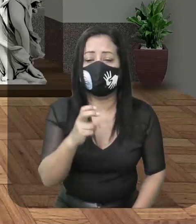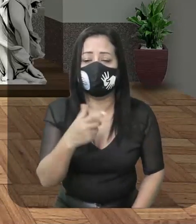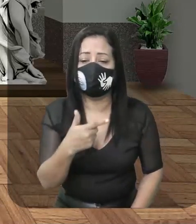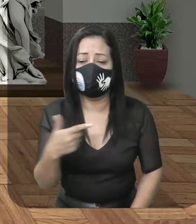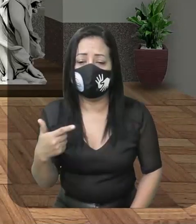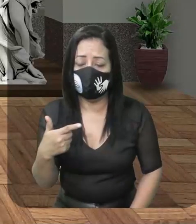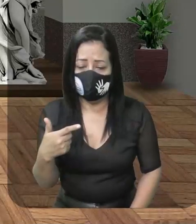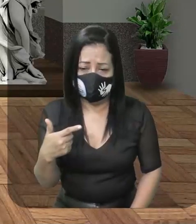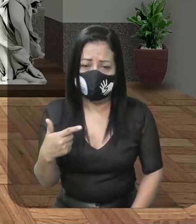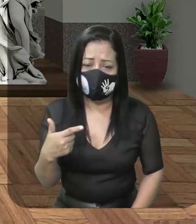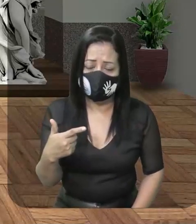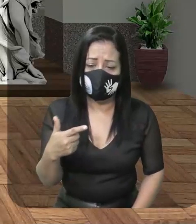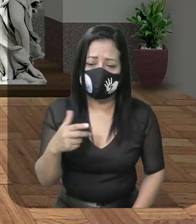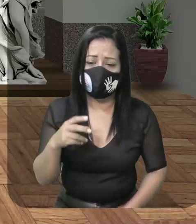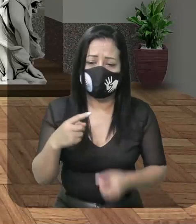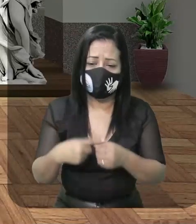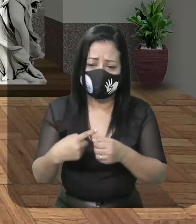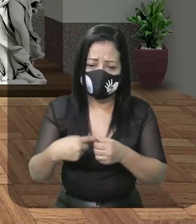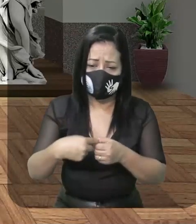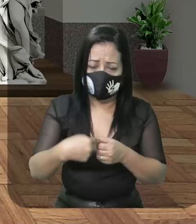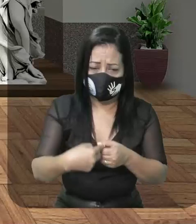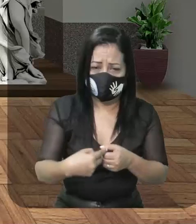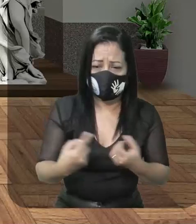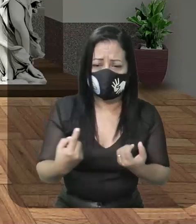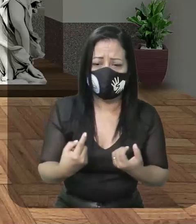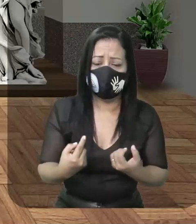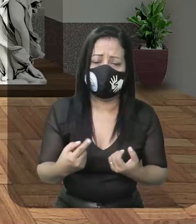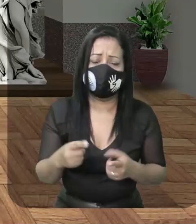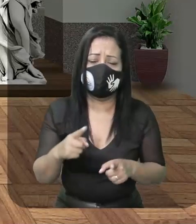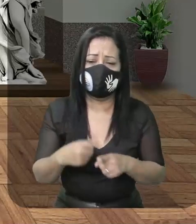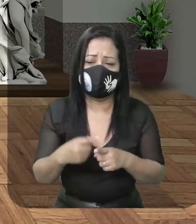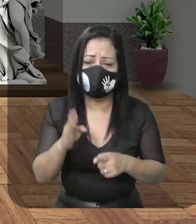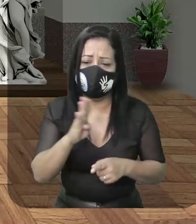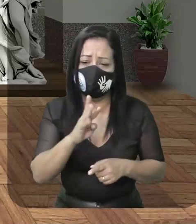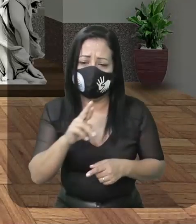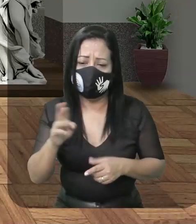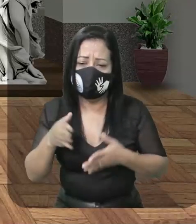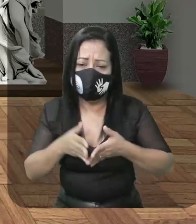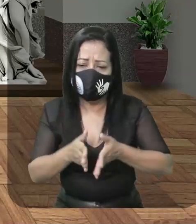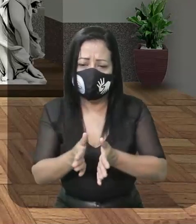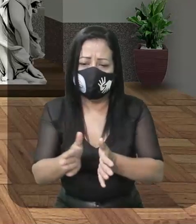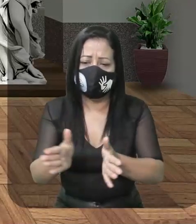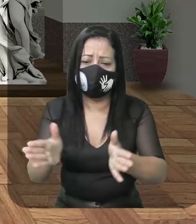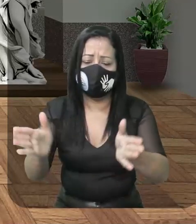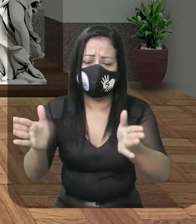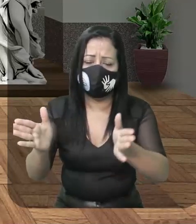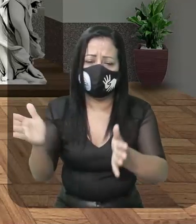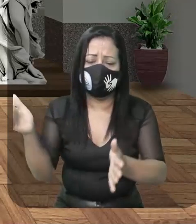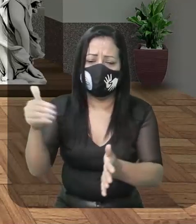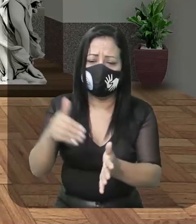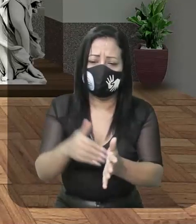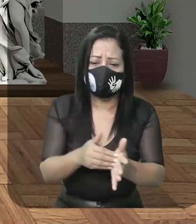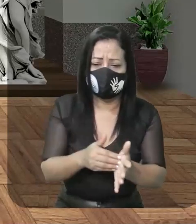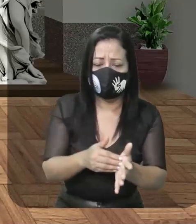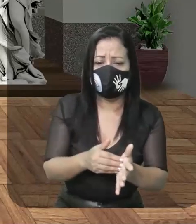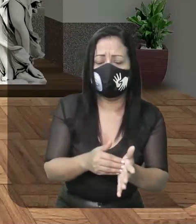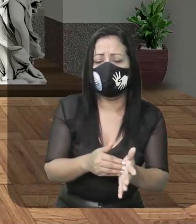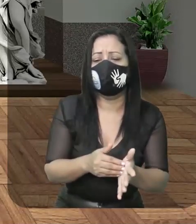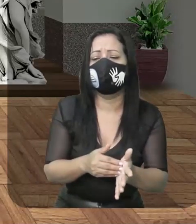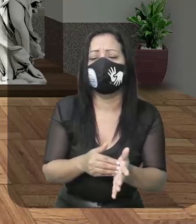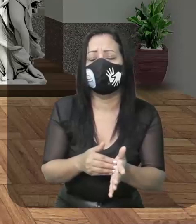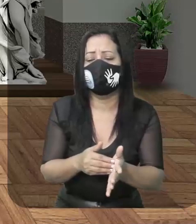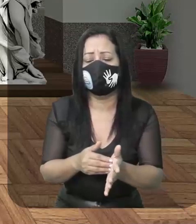abrindo os braços na BR, ainda até Costa Marques, indo até Cujubim ali,